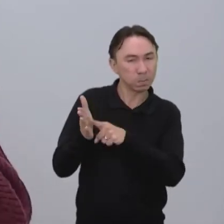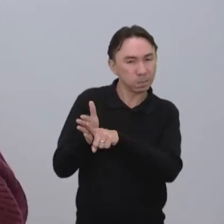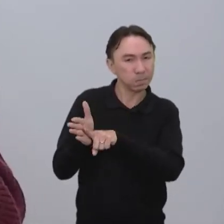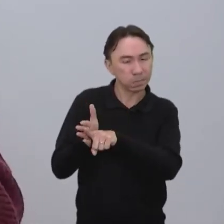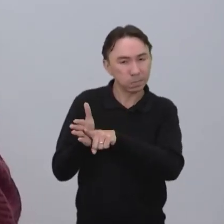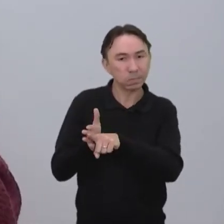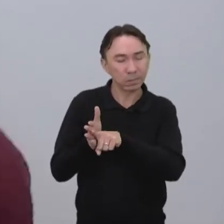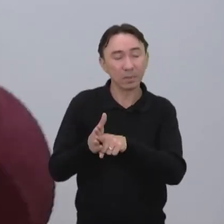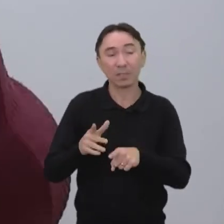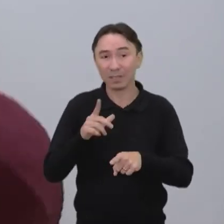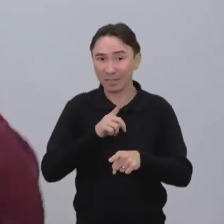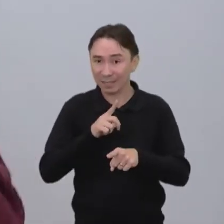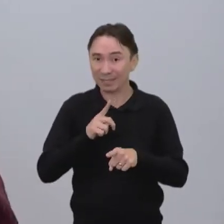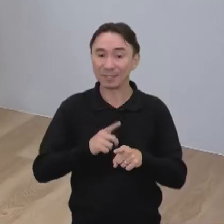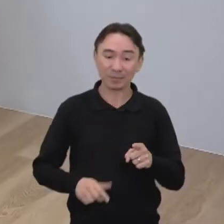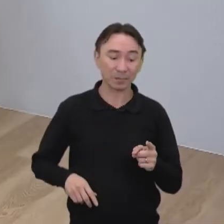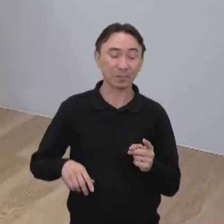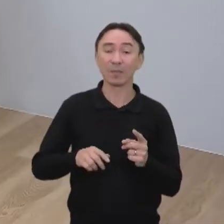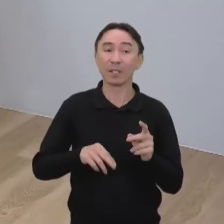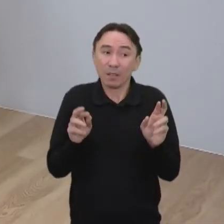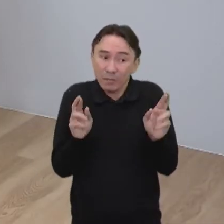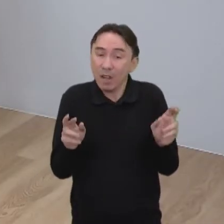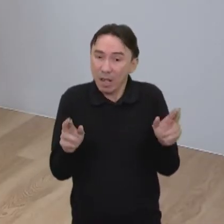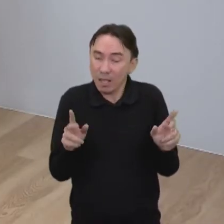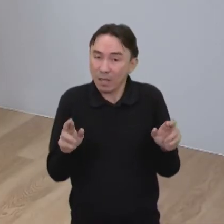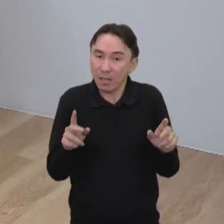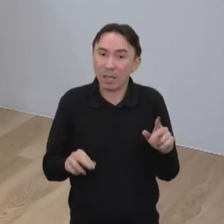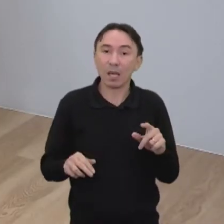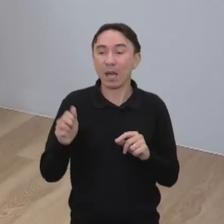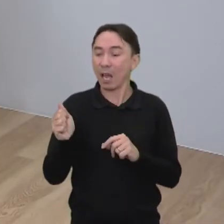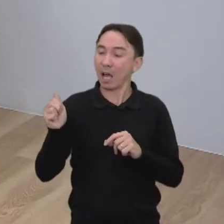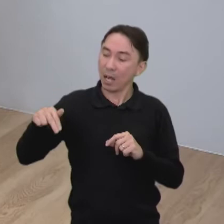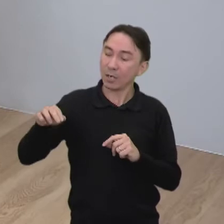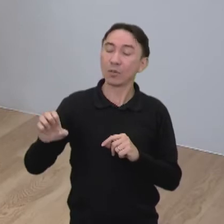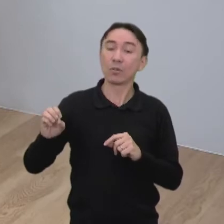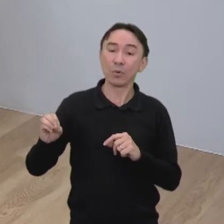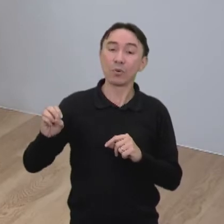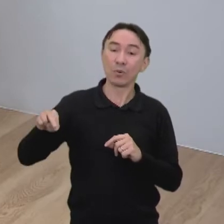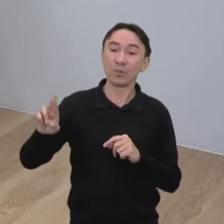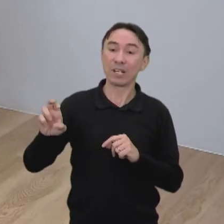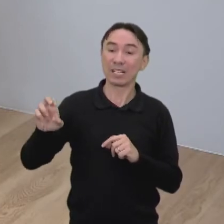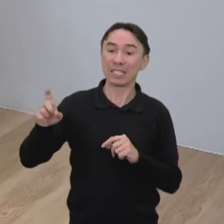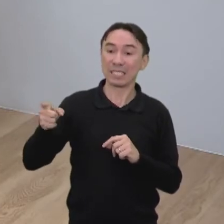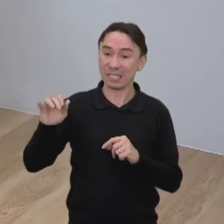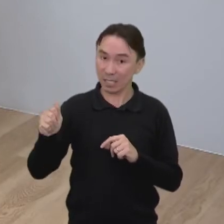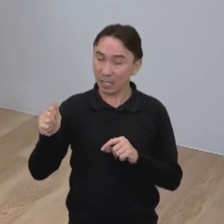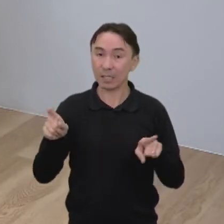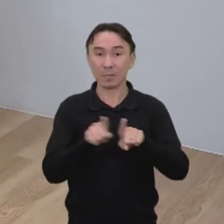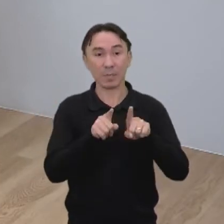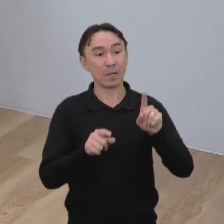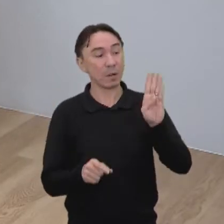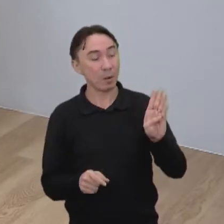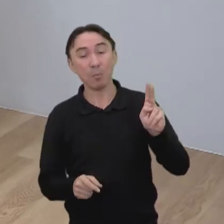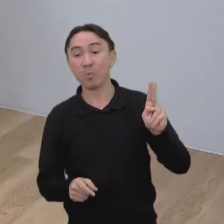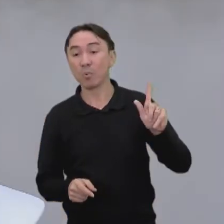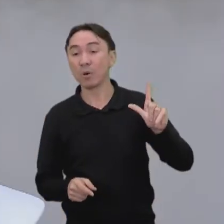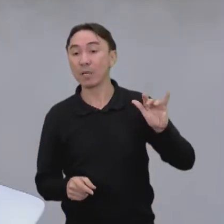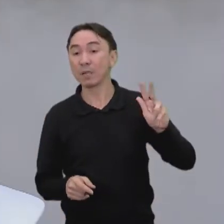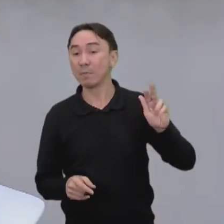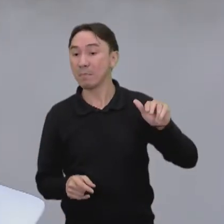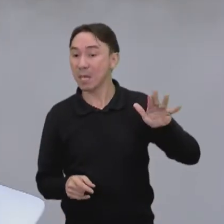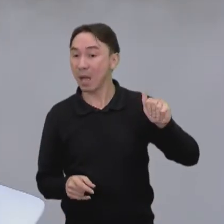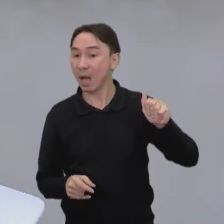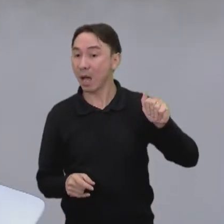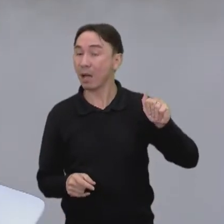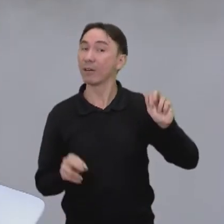dois transtornos alimentares, mas têm diferenças muito profundas entre si, né, Pri? Exatamente, né? A gente vai falar da